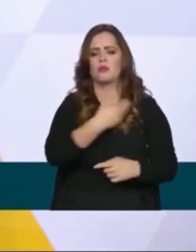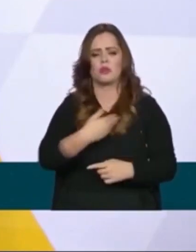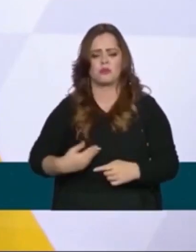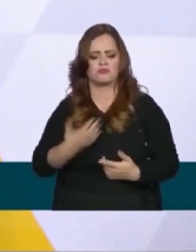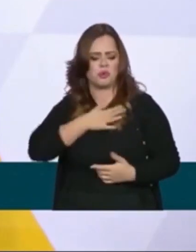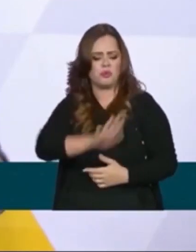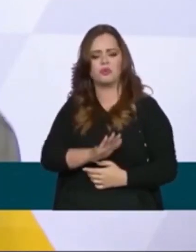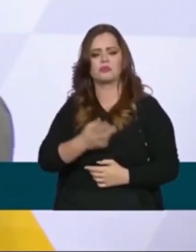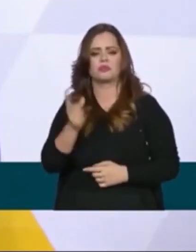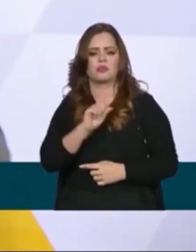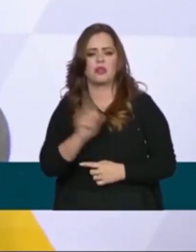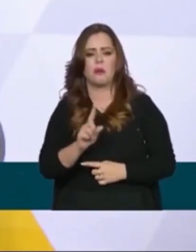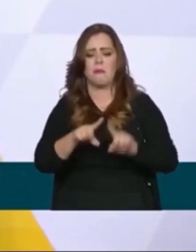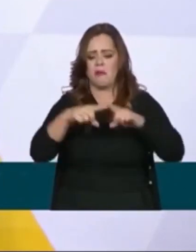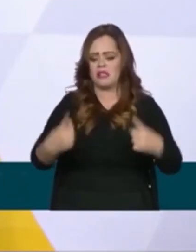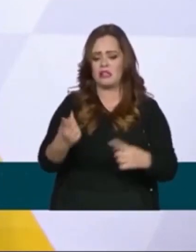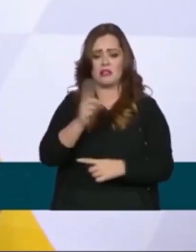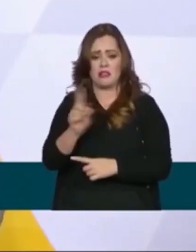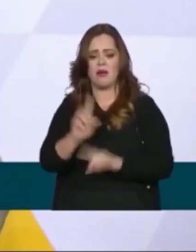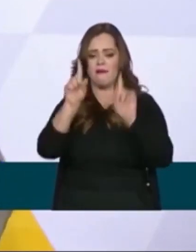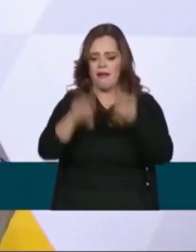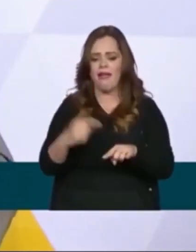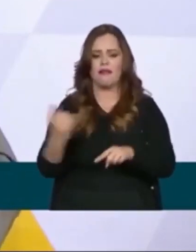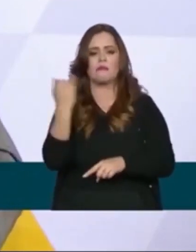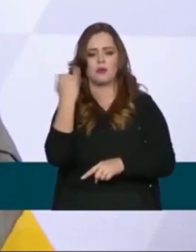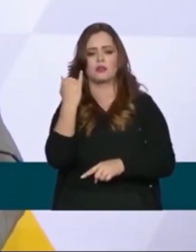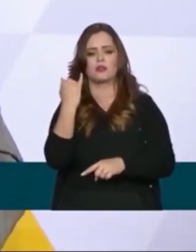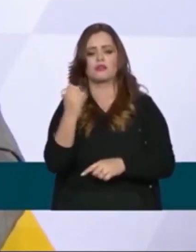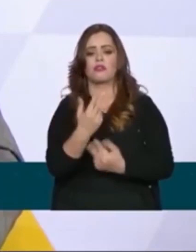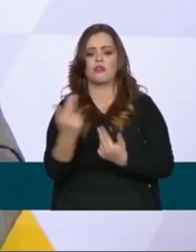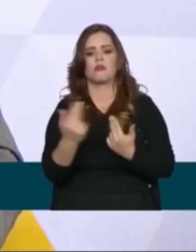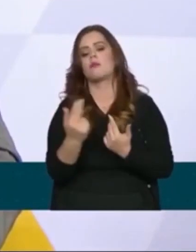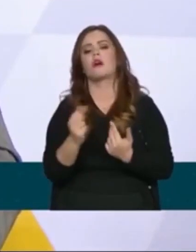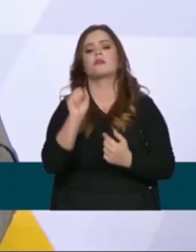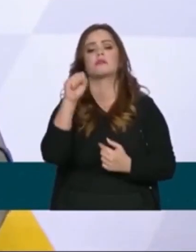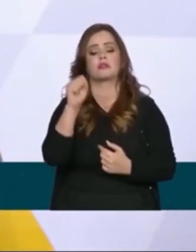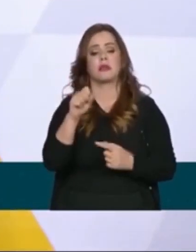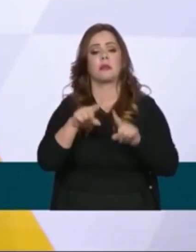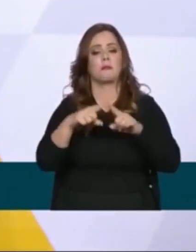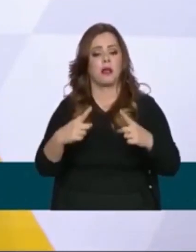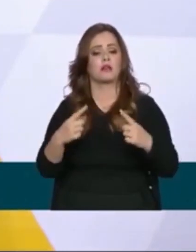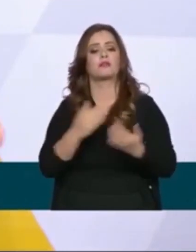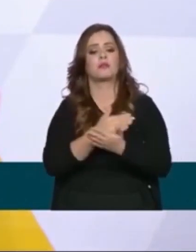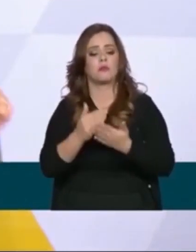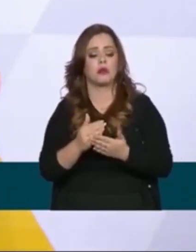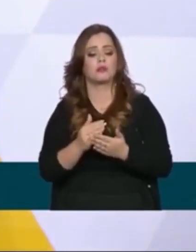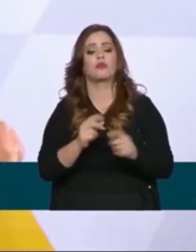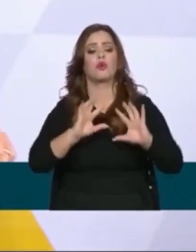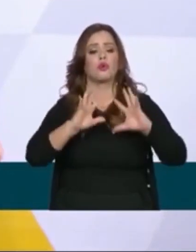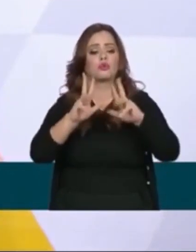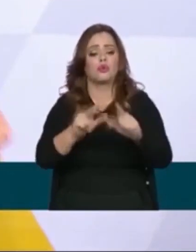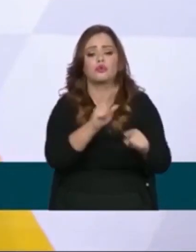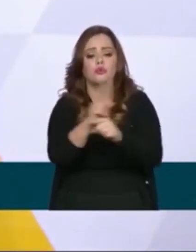nós aprendemos que o não é tão importante quanto o sim quando ele é feito por os companheiros de lutas que ajudaram a